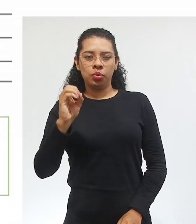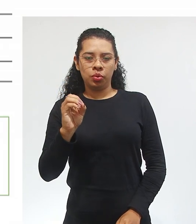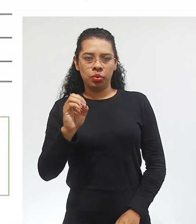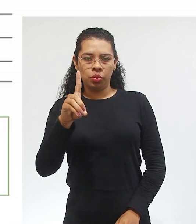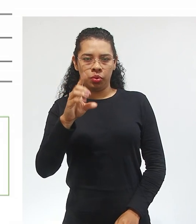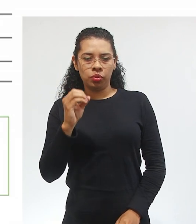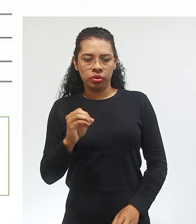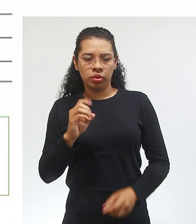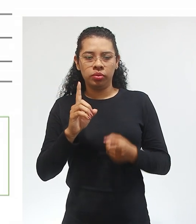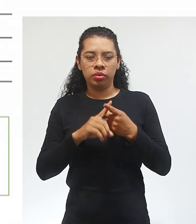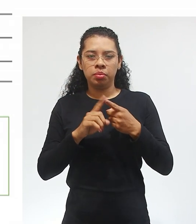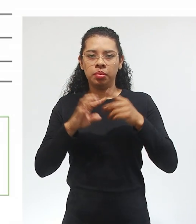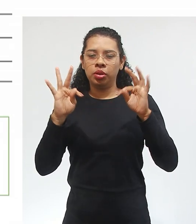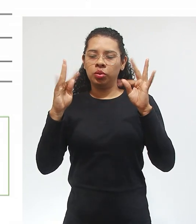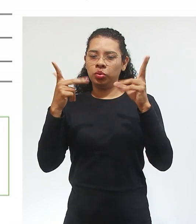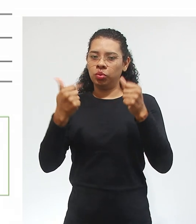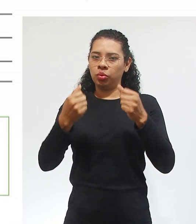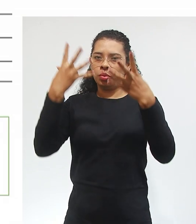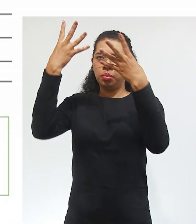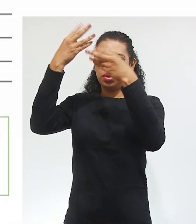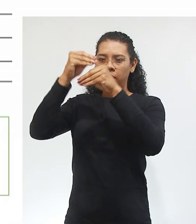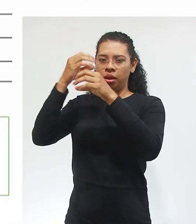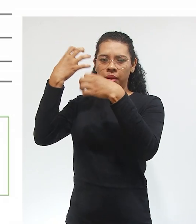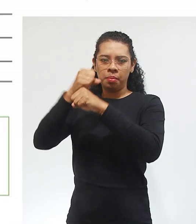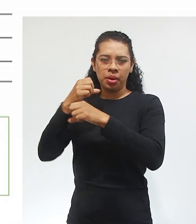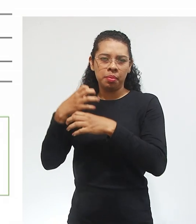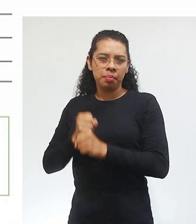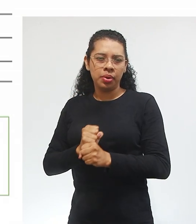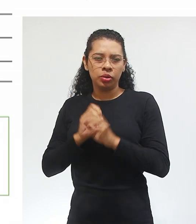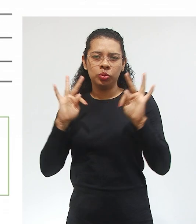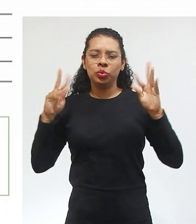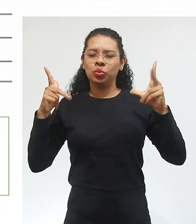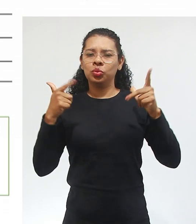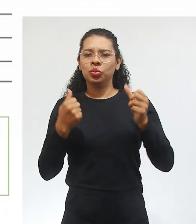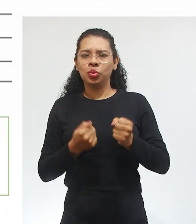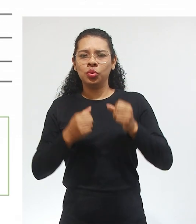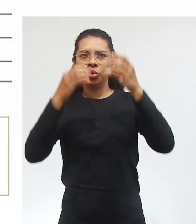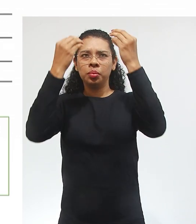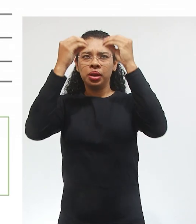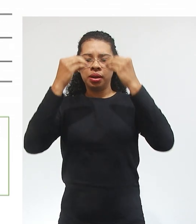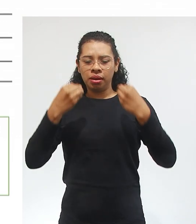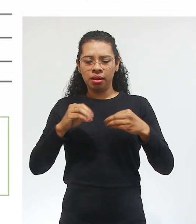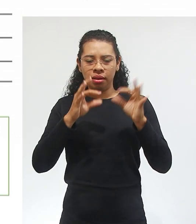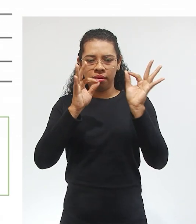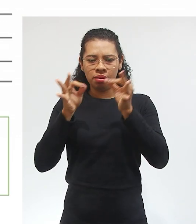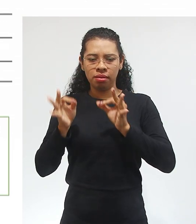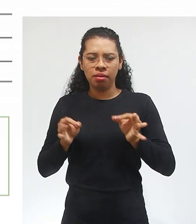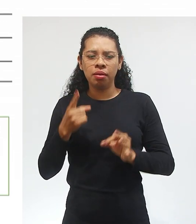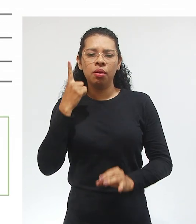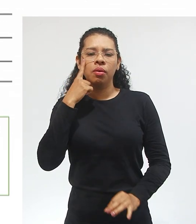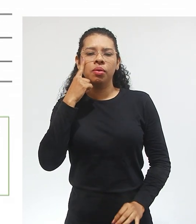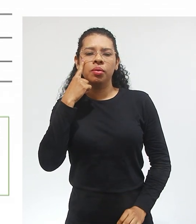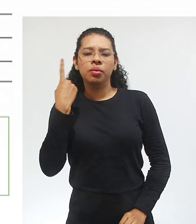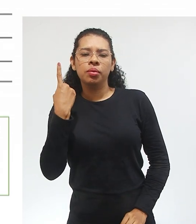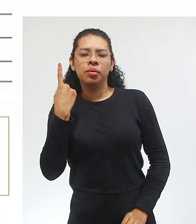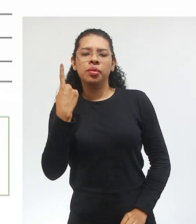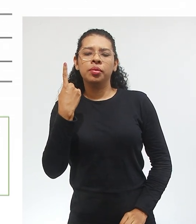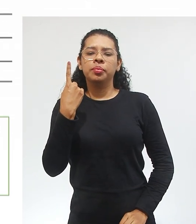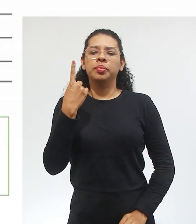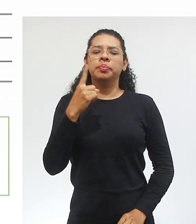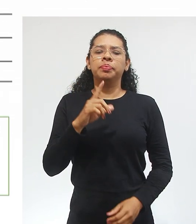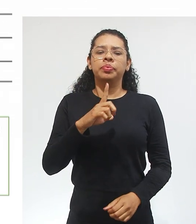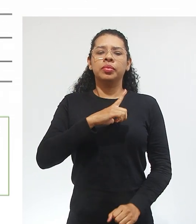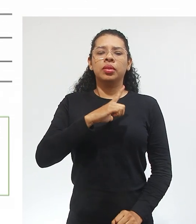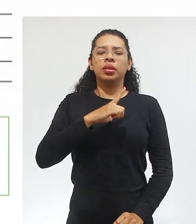Com isso, faço em todos os outros, ó. Apuro todos os outros, estão vendo? Somo lá e vejo qual é o saldo. Olha aqui, por exemplo,